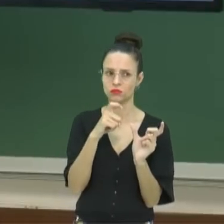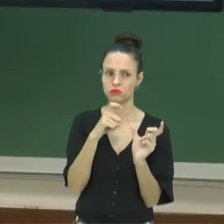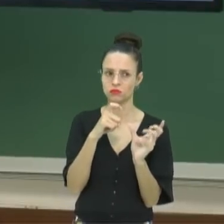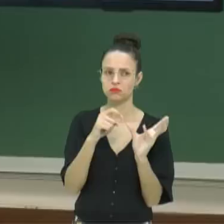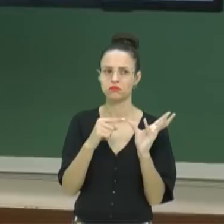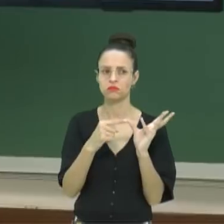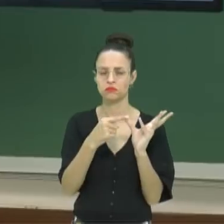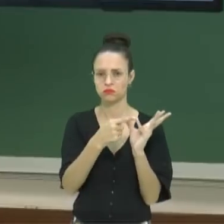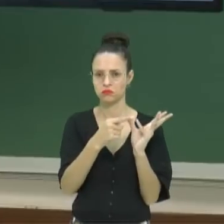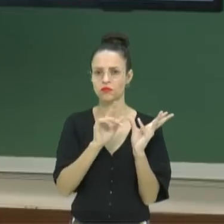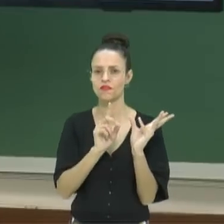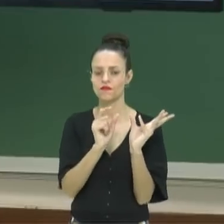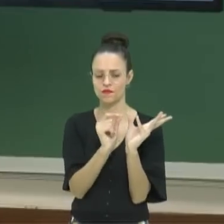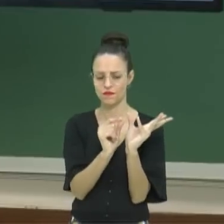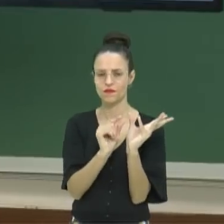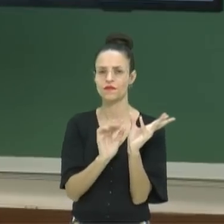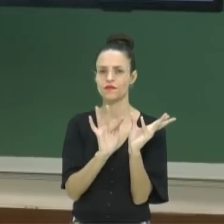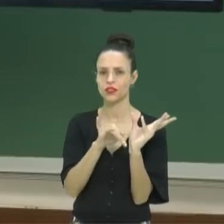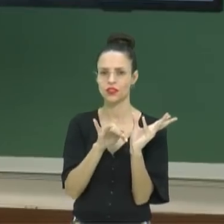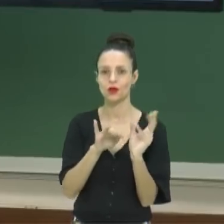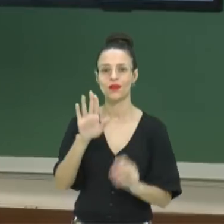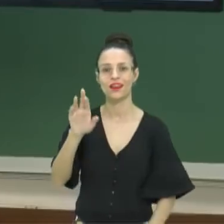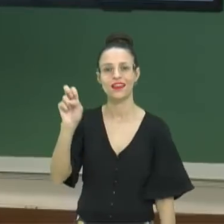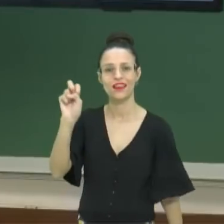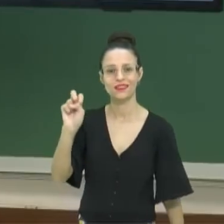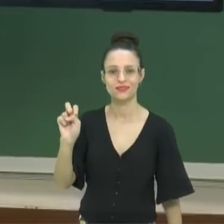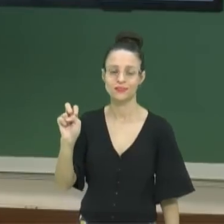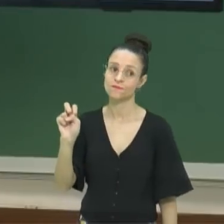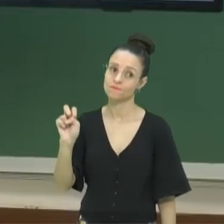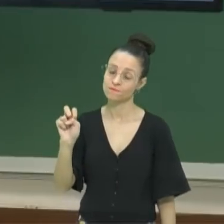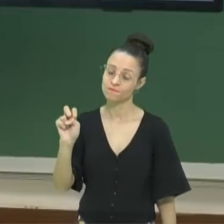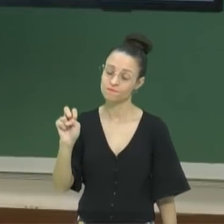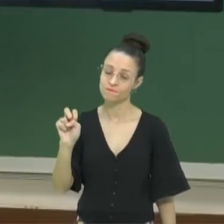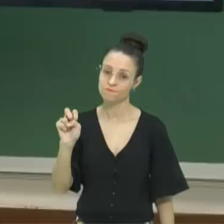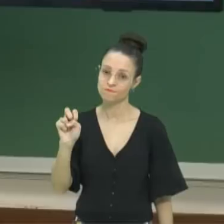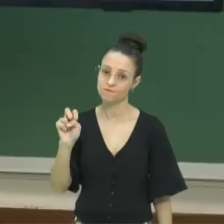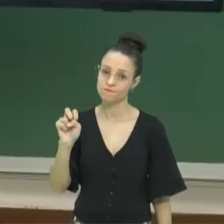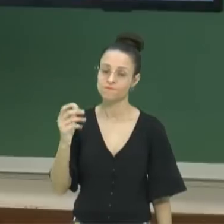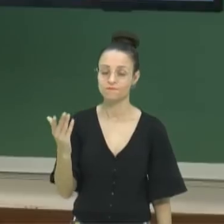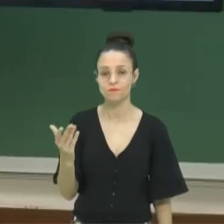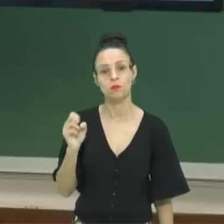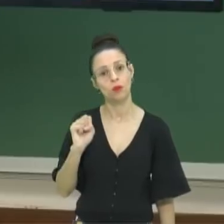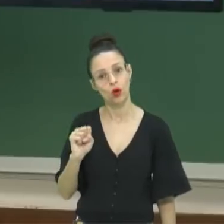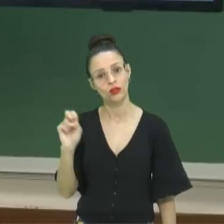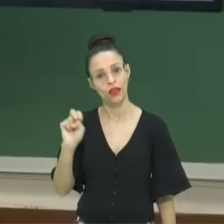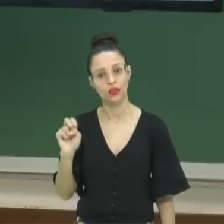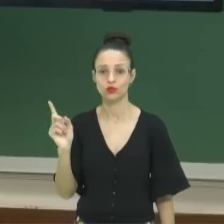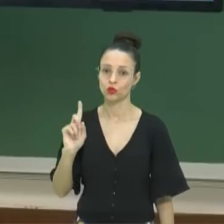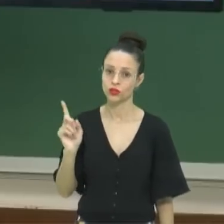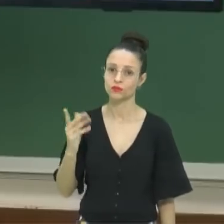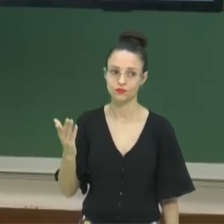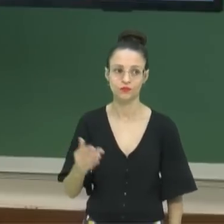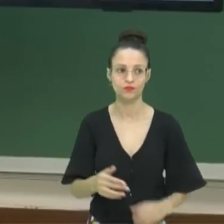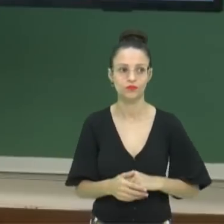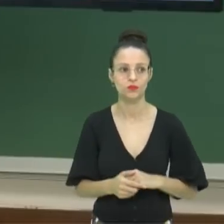terminado em ditongo. Ah, mas tem o S, é. Pode ser seguido ou não de S, tá,